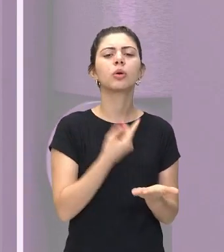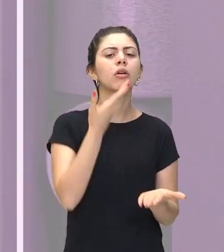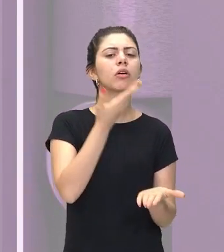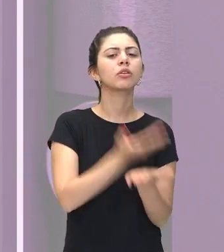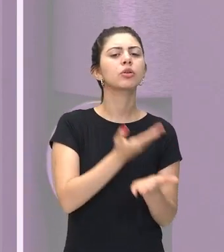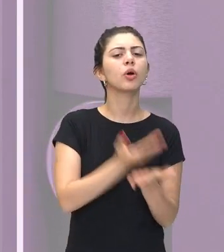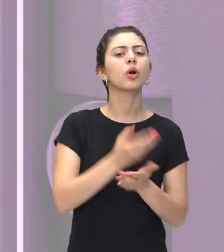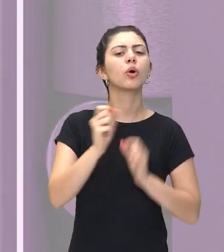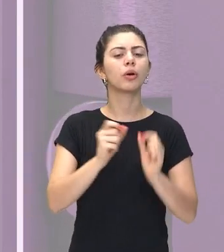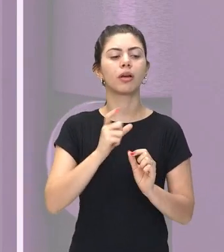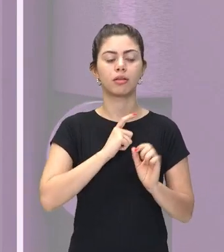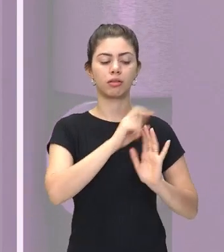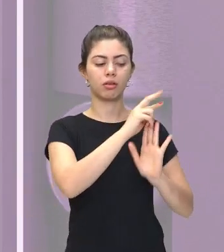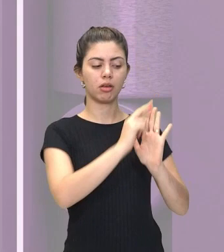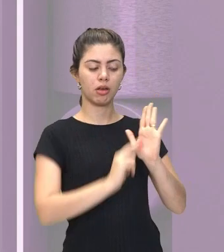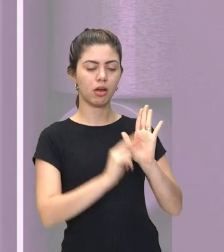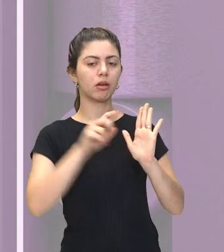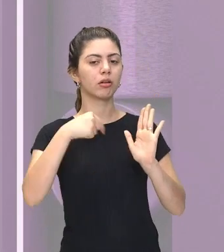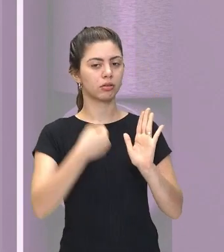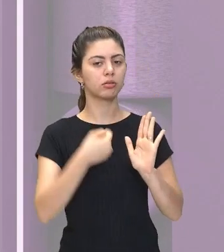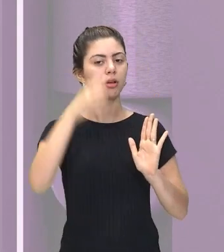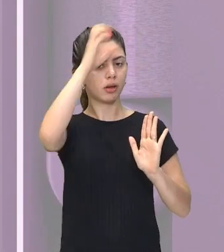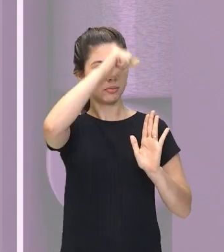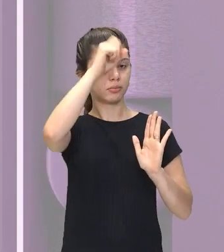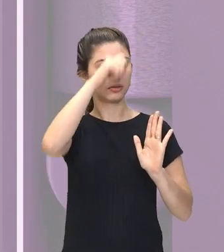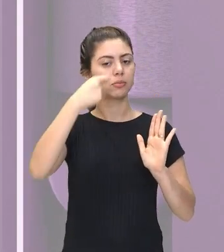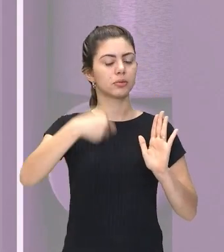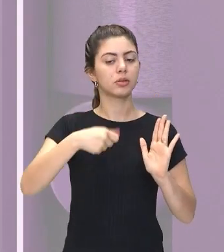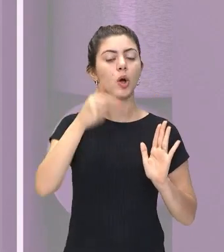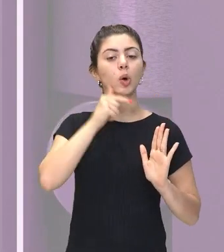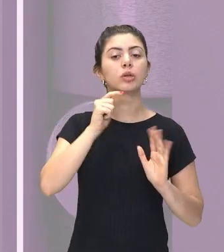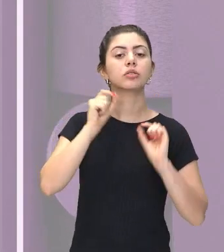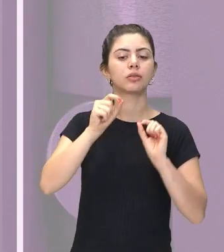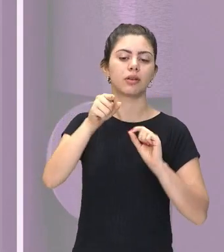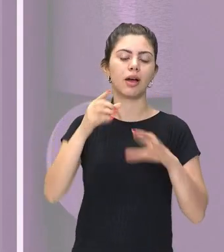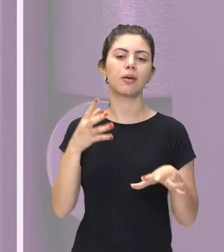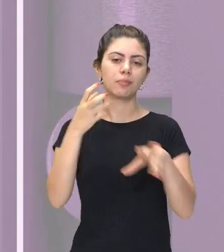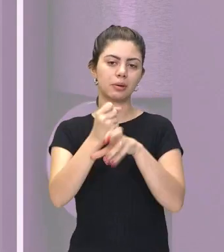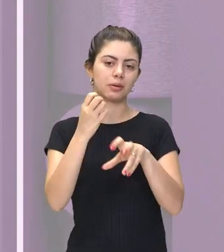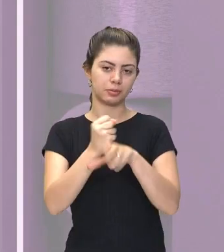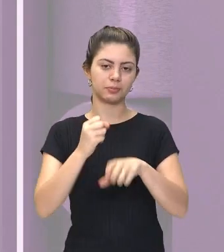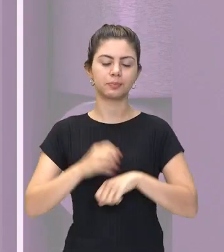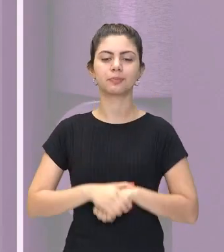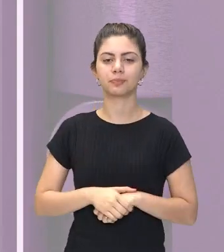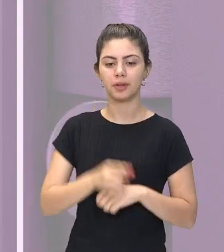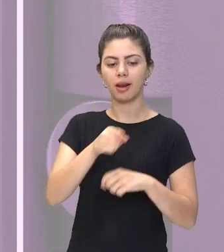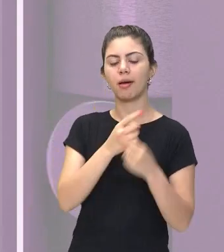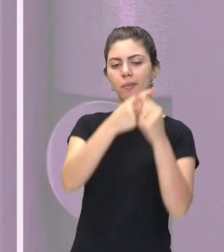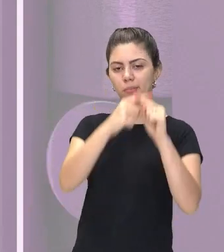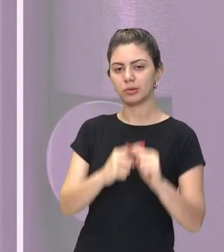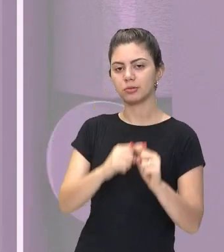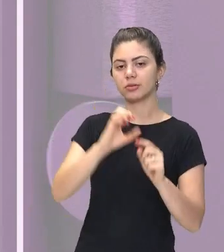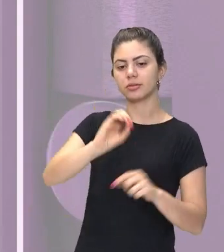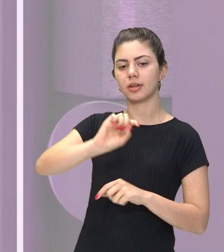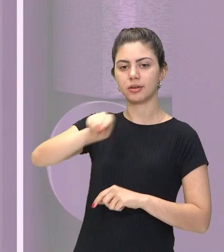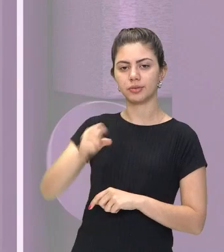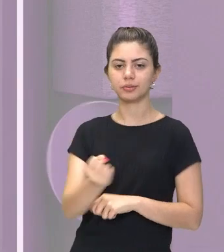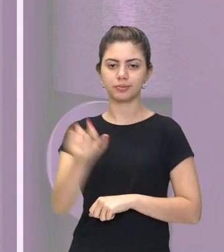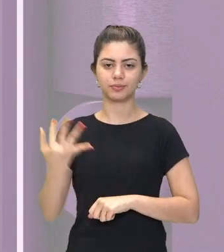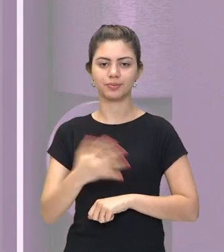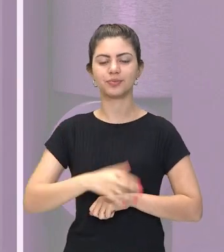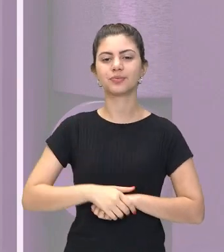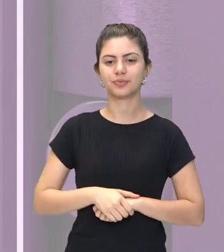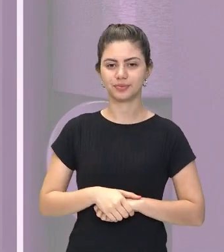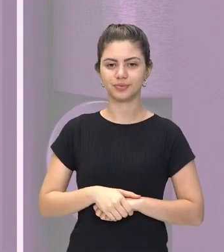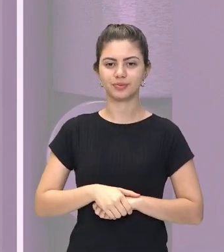as regras que a gente precisa conhecer para poder executar perfeitamente esta operação de multiplicação envolvendo os